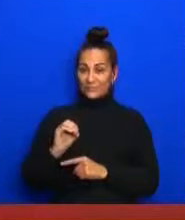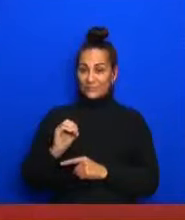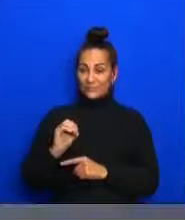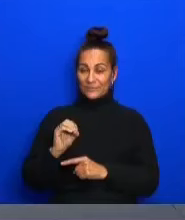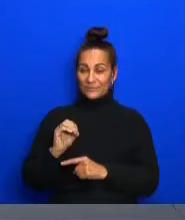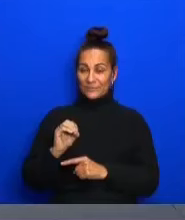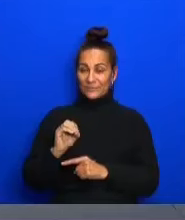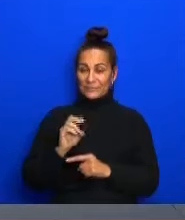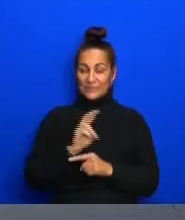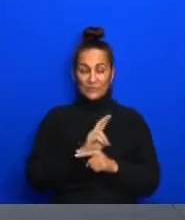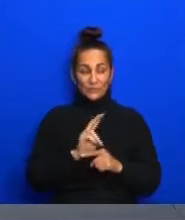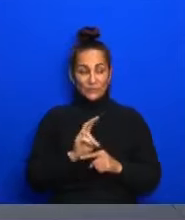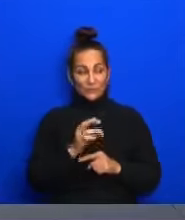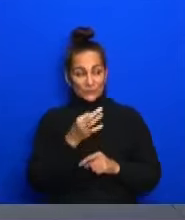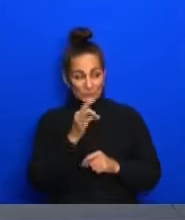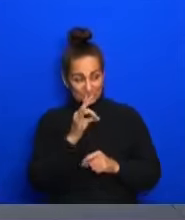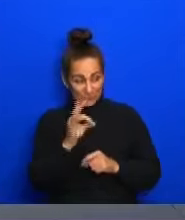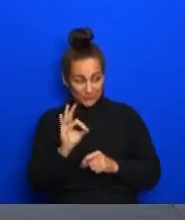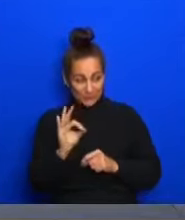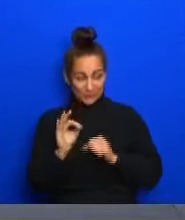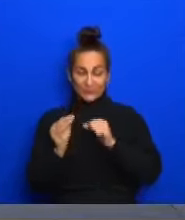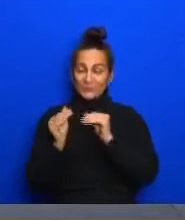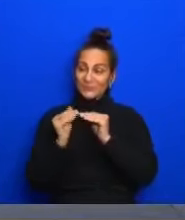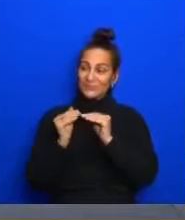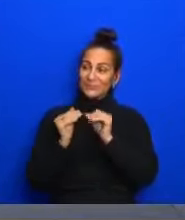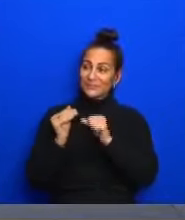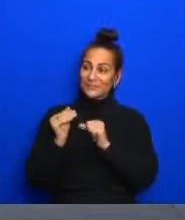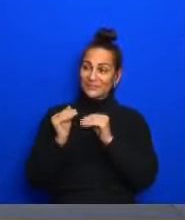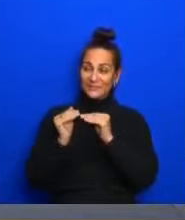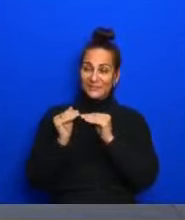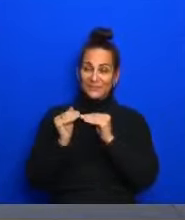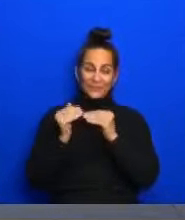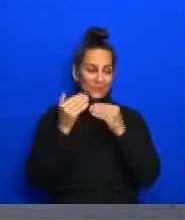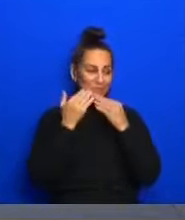60. Auditoras, confirmam? Sim, confirmo. Sim, confirmo. Obrigado.